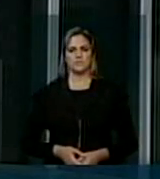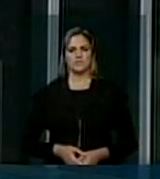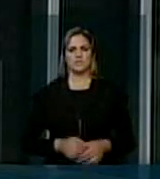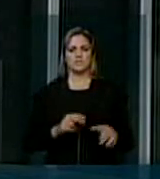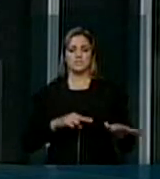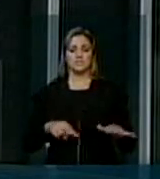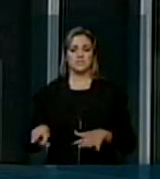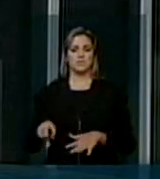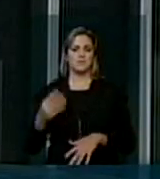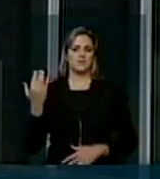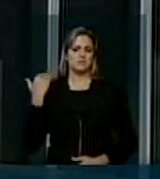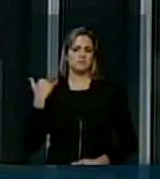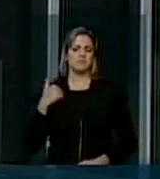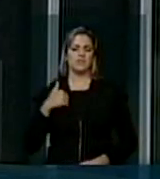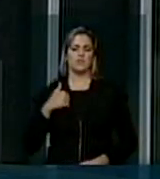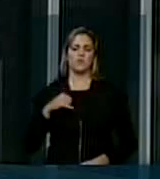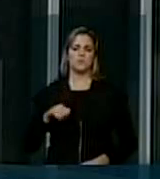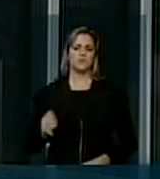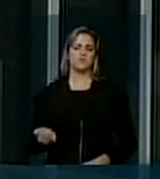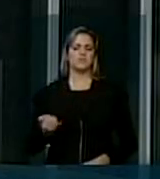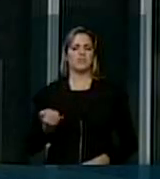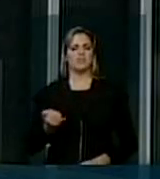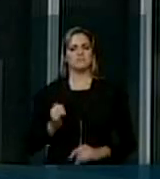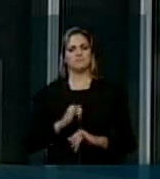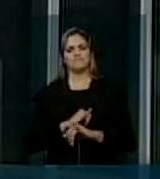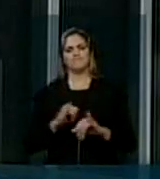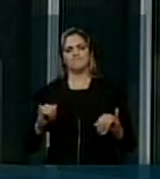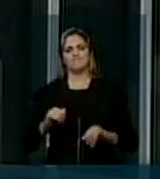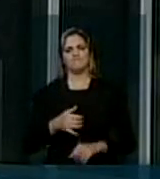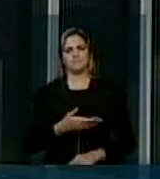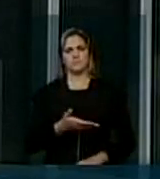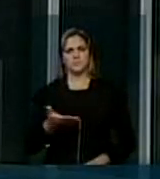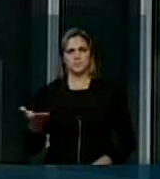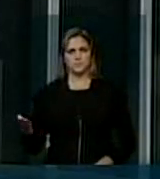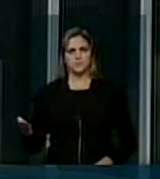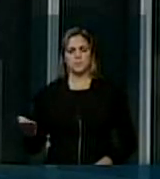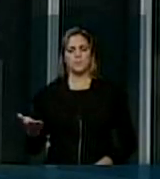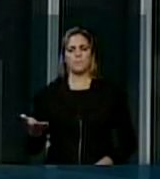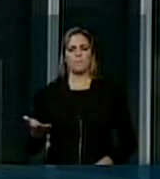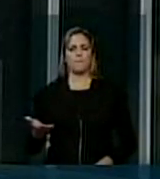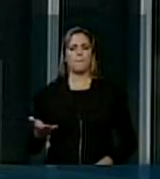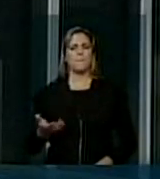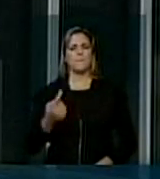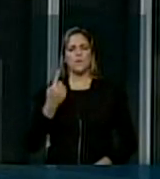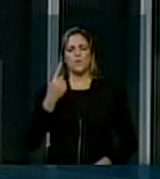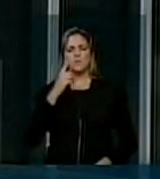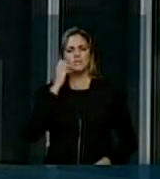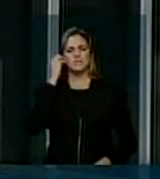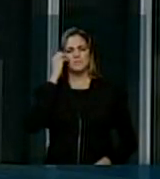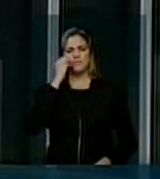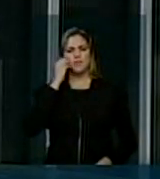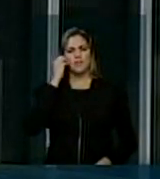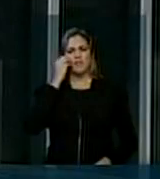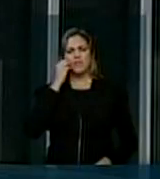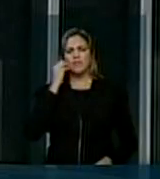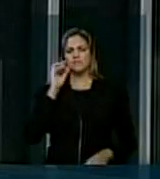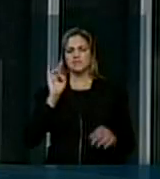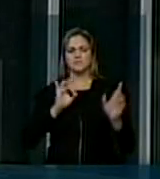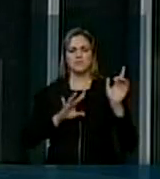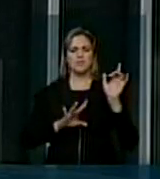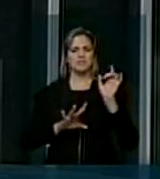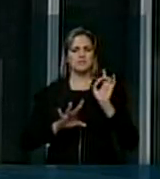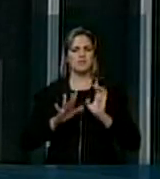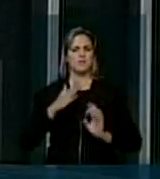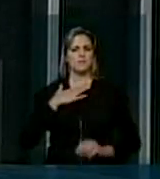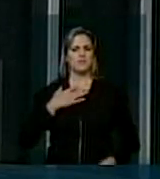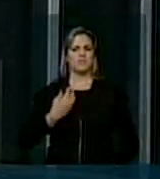a oportunidade de relatar a Vossas Excelências uma das experiências mais ricas de